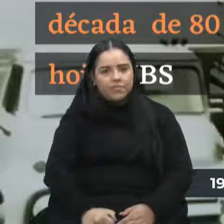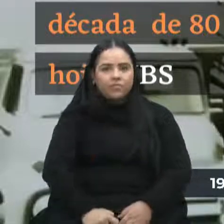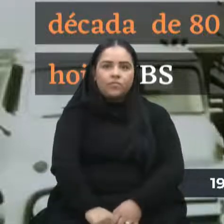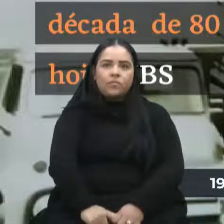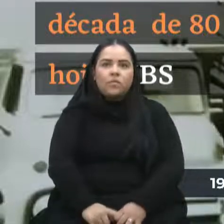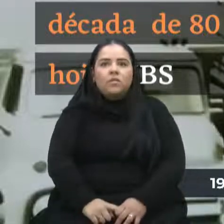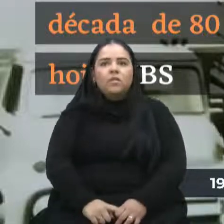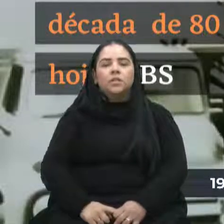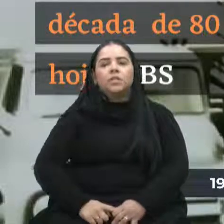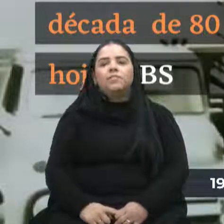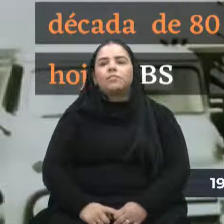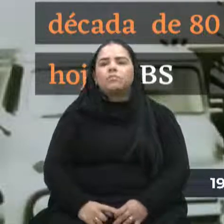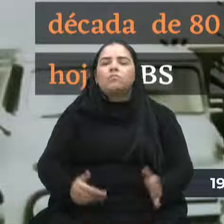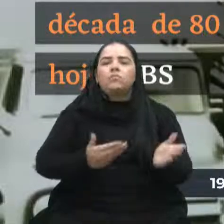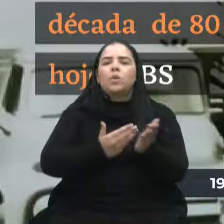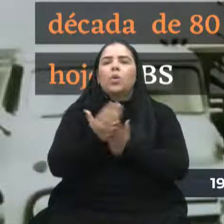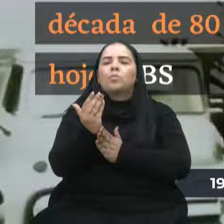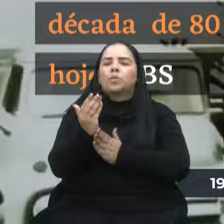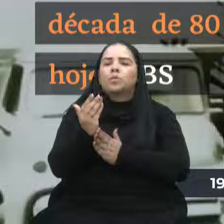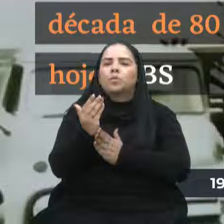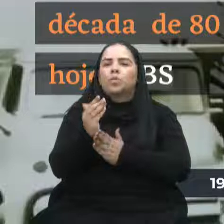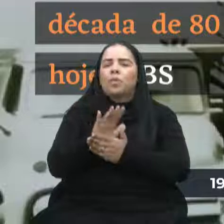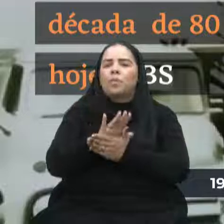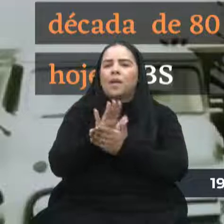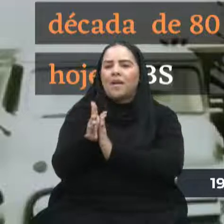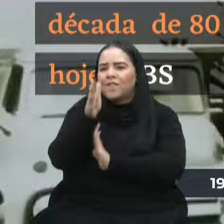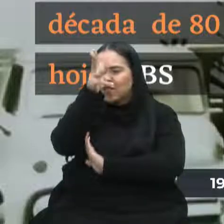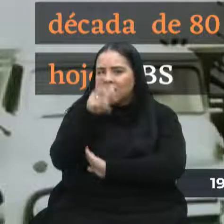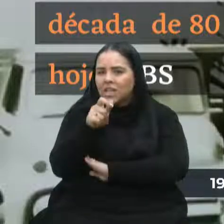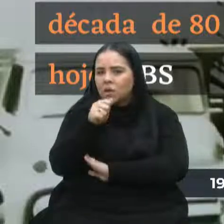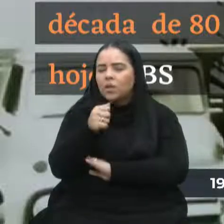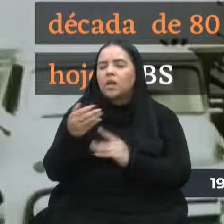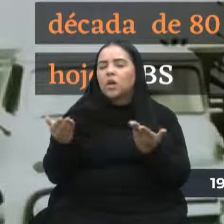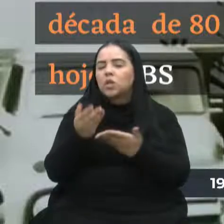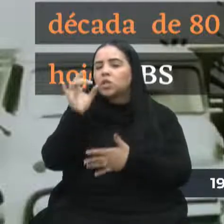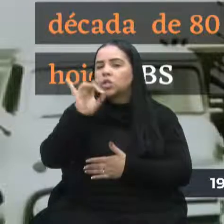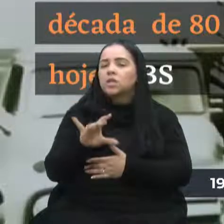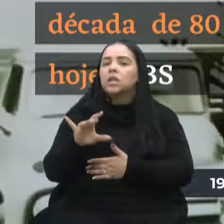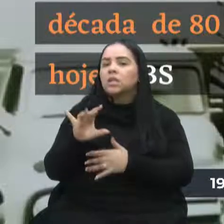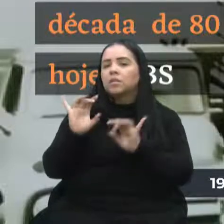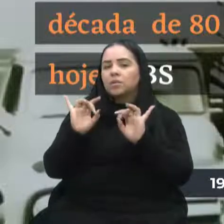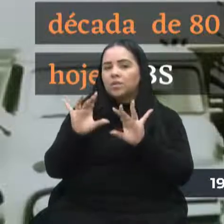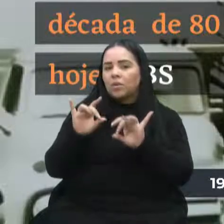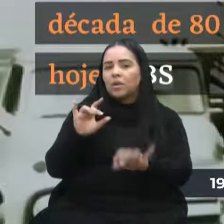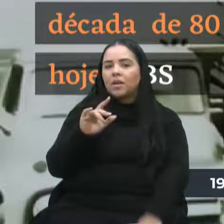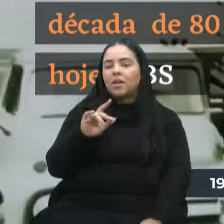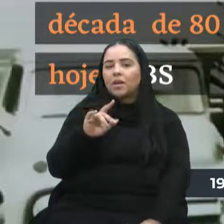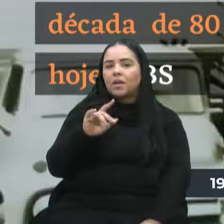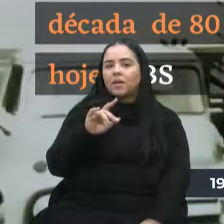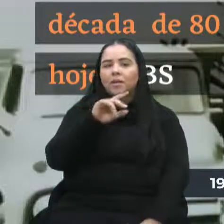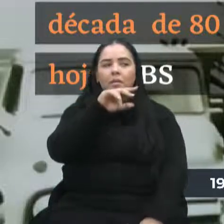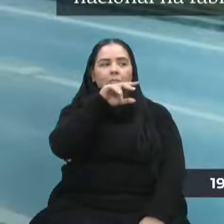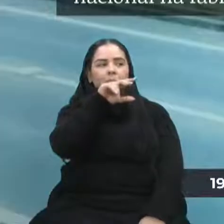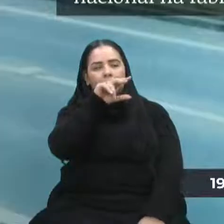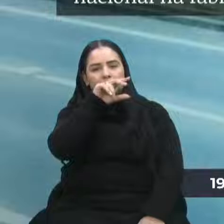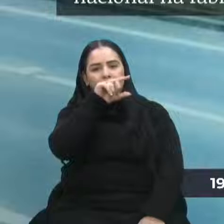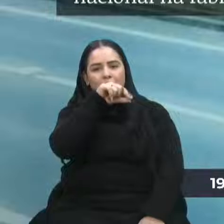a matança de frangos e hoje ela só é especializada em peru. Ali só tem